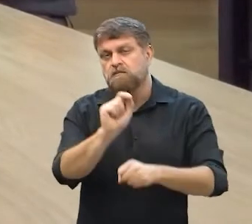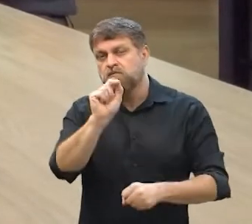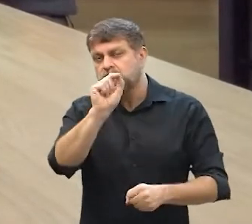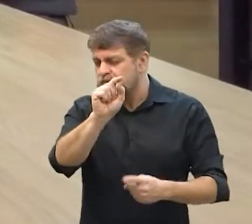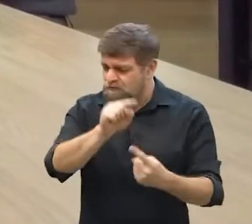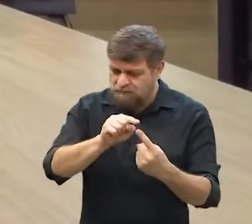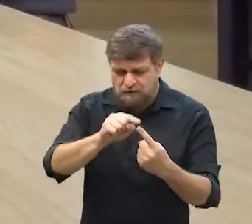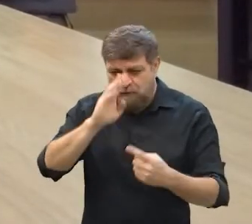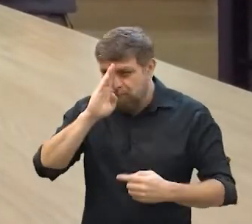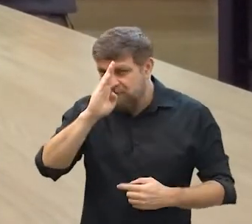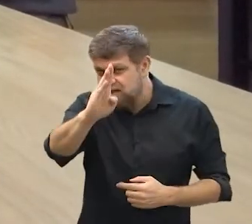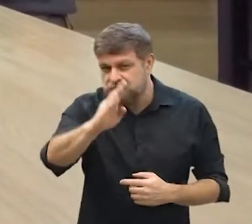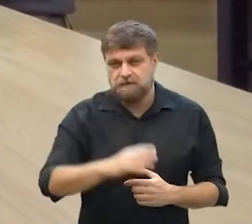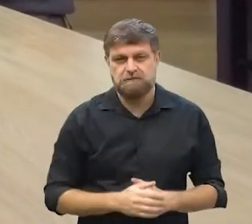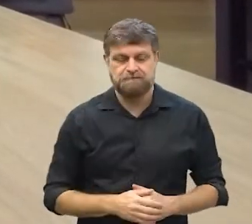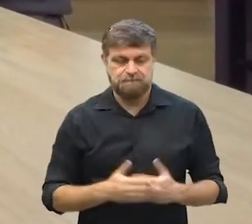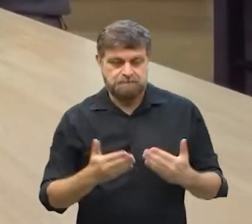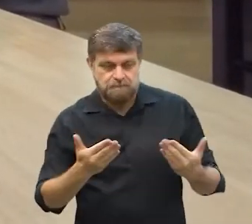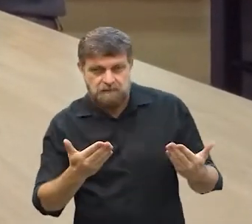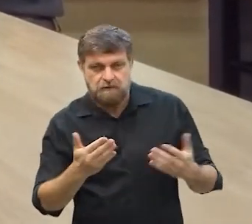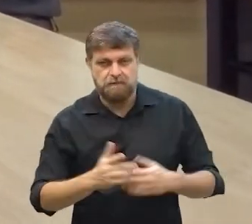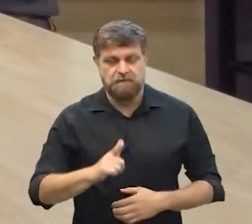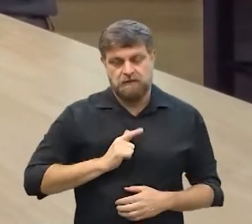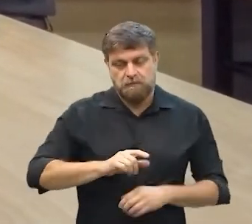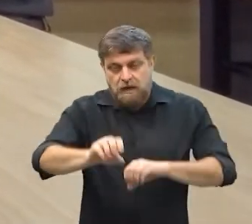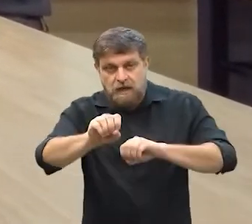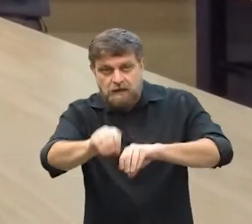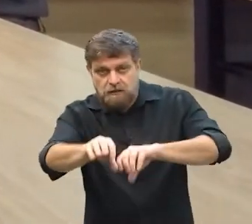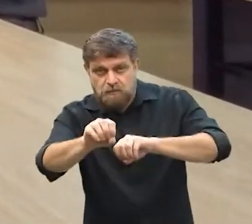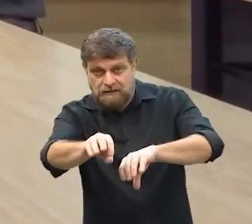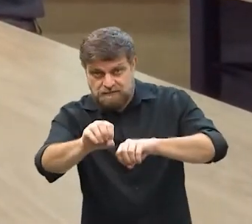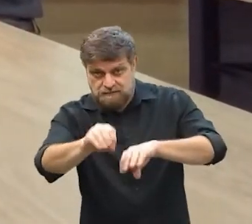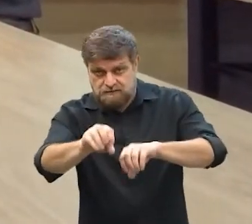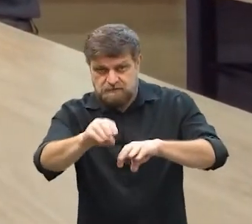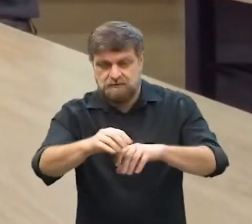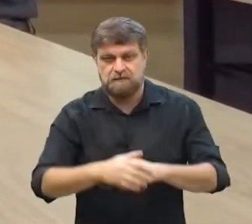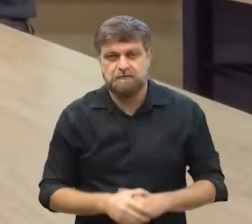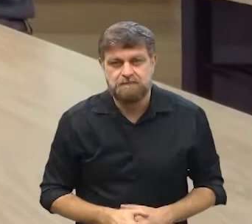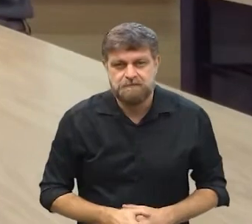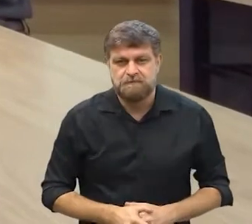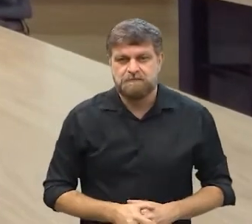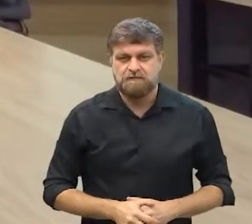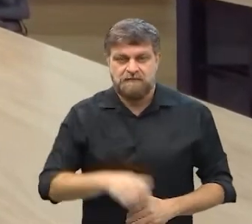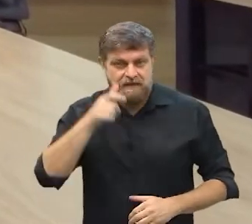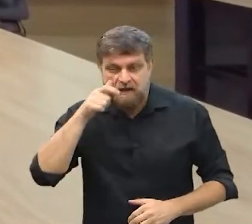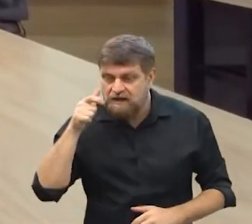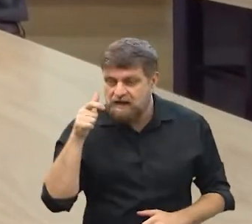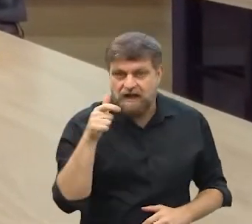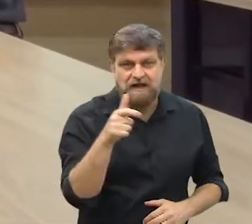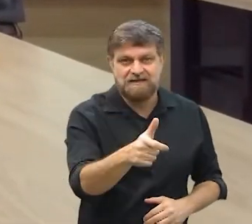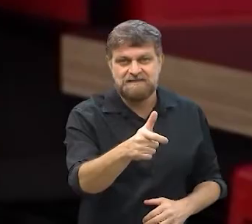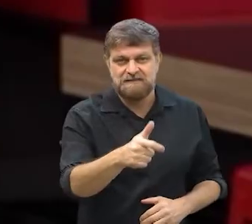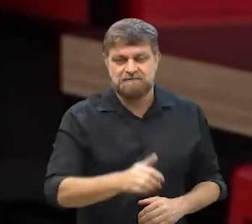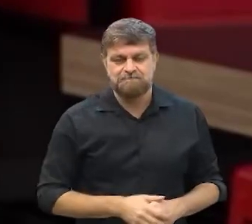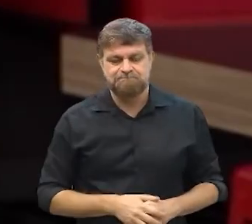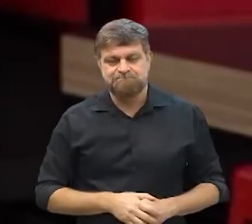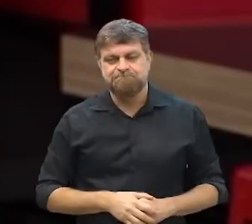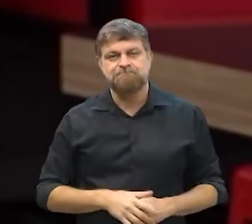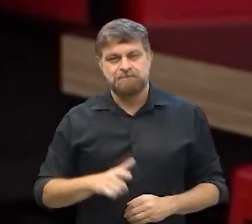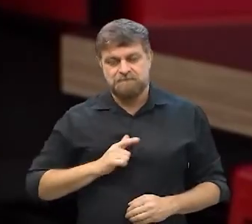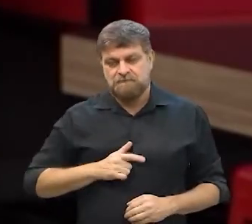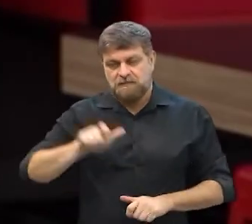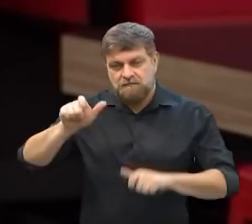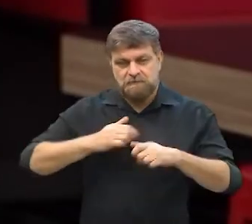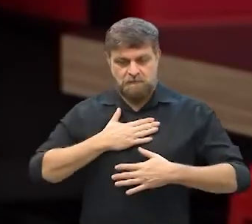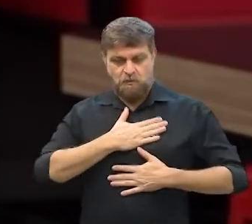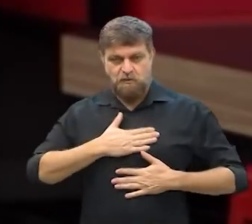é o principal deles? O principal deles é uma educação, né, que seja mais atrativa, mais